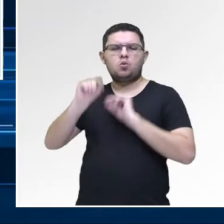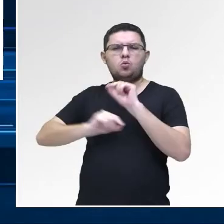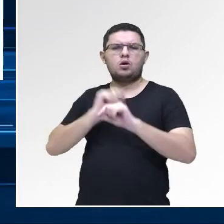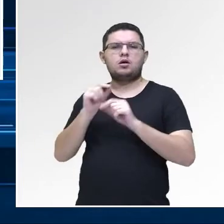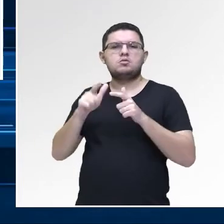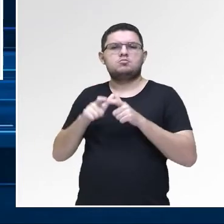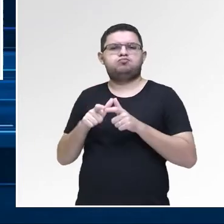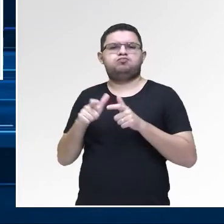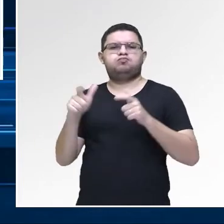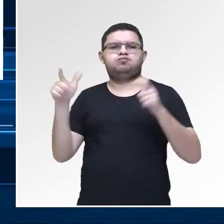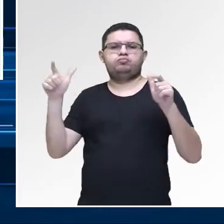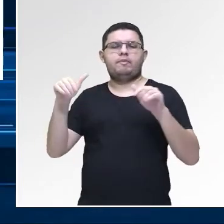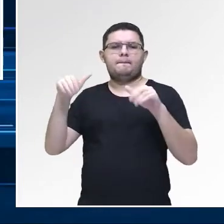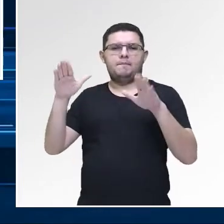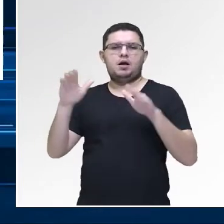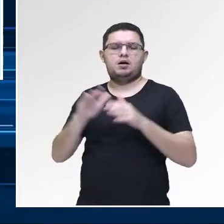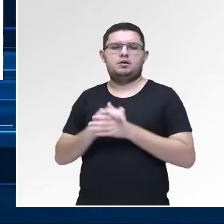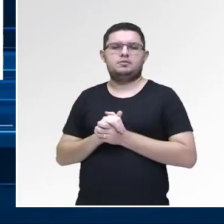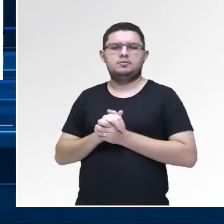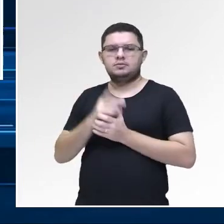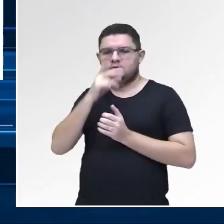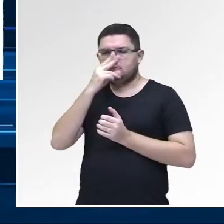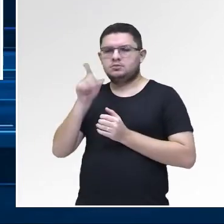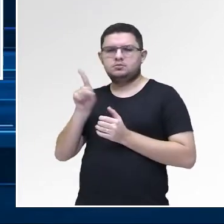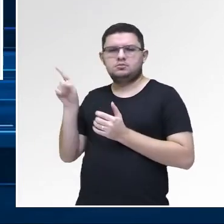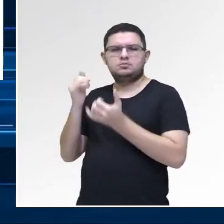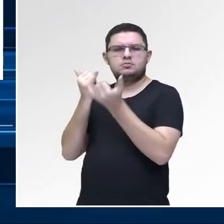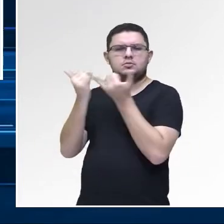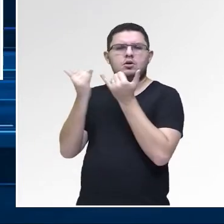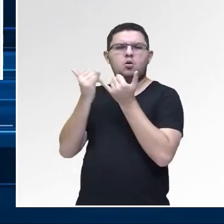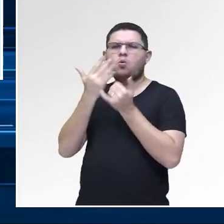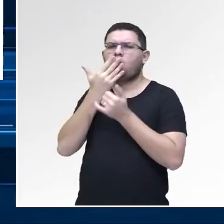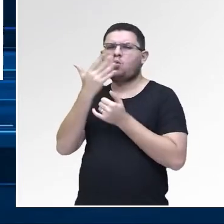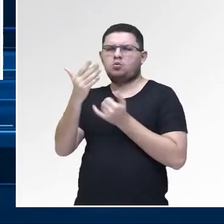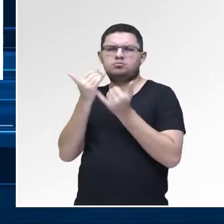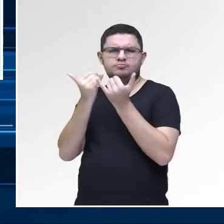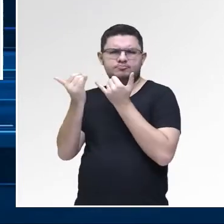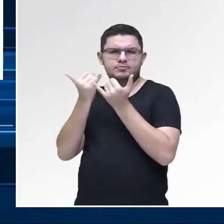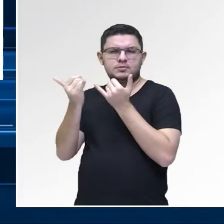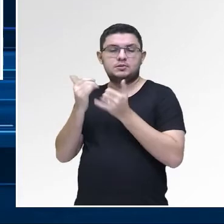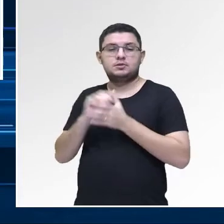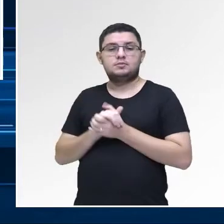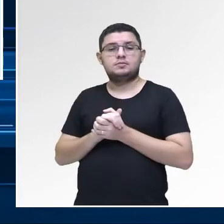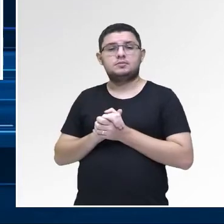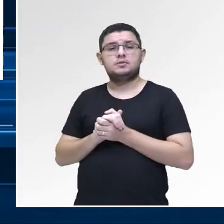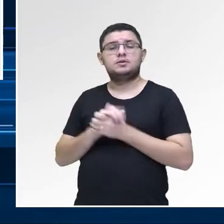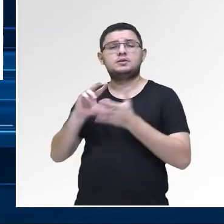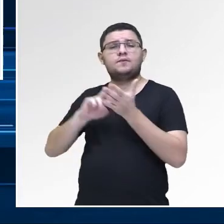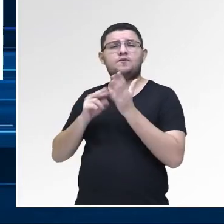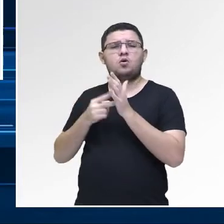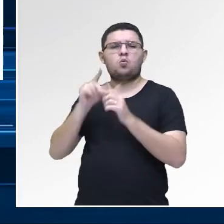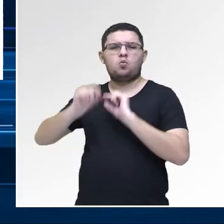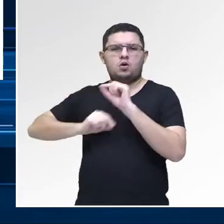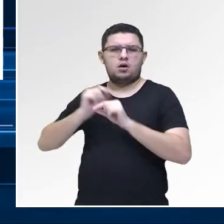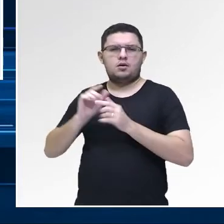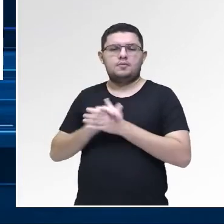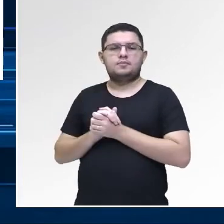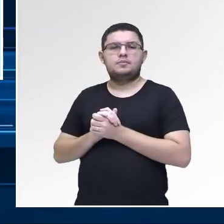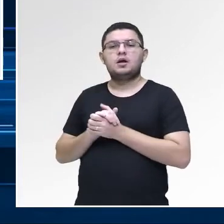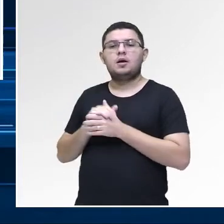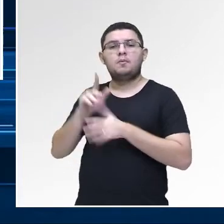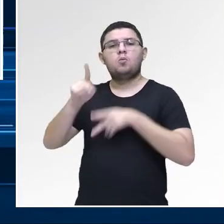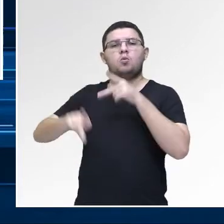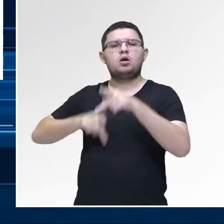ali, né, com o mesmo tamanho, com a mesma coloração. Isso quer dizer o quê? Que a sua população se manteve nesse